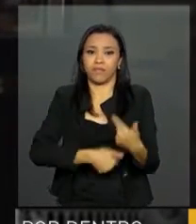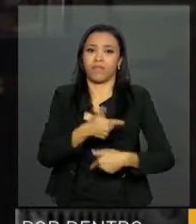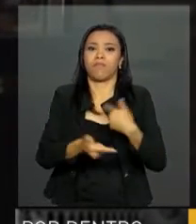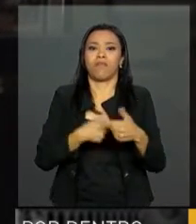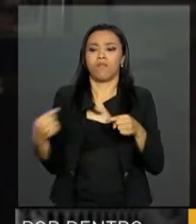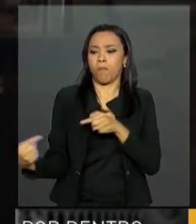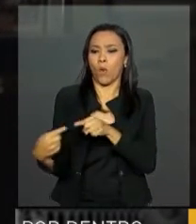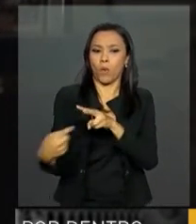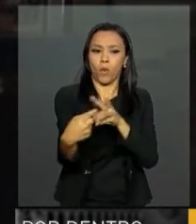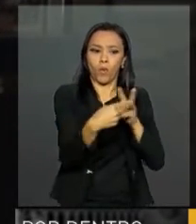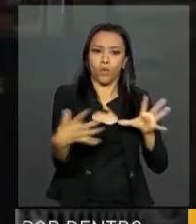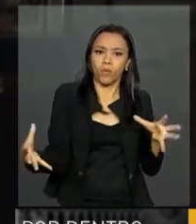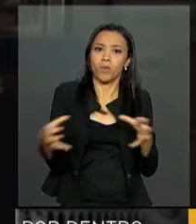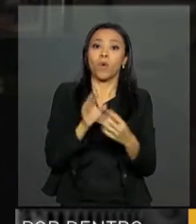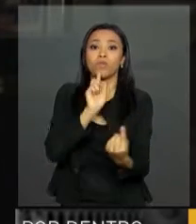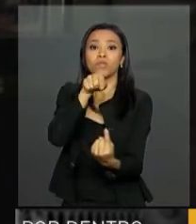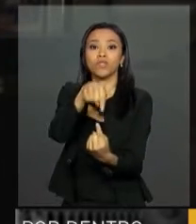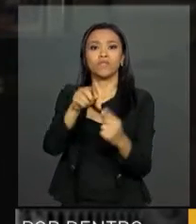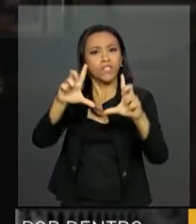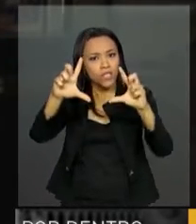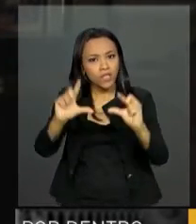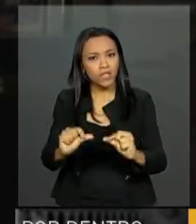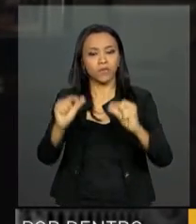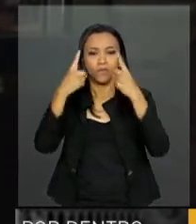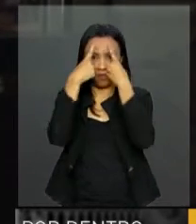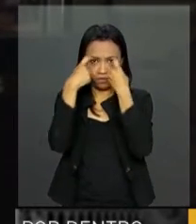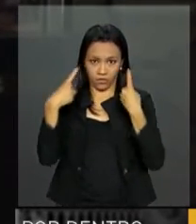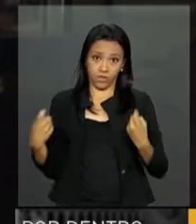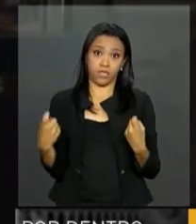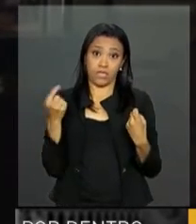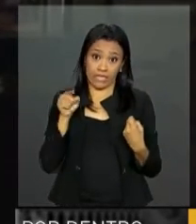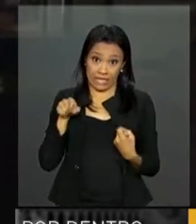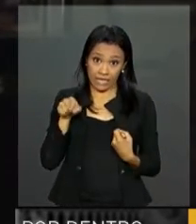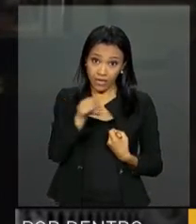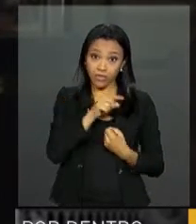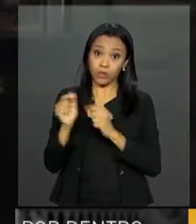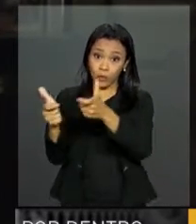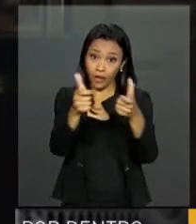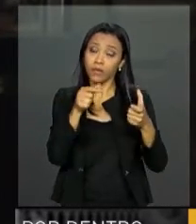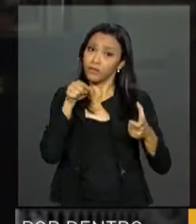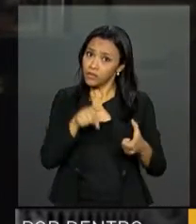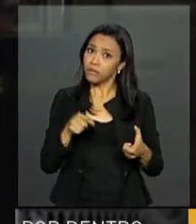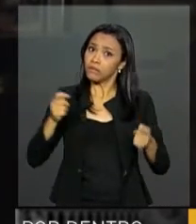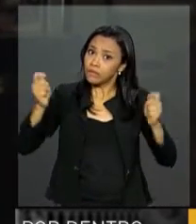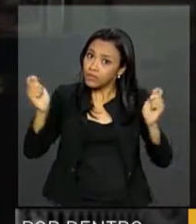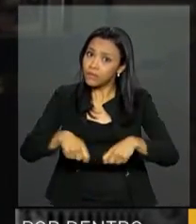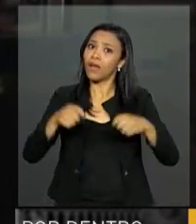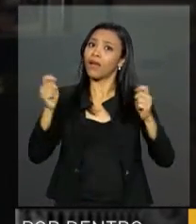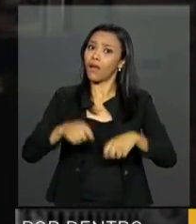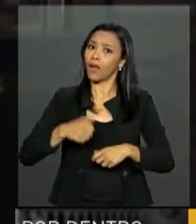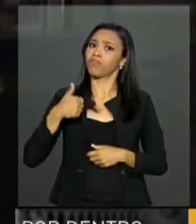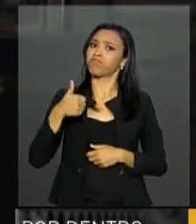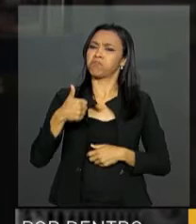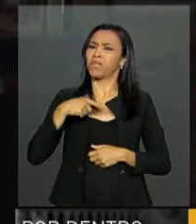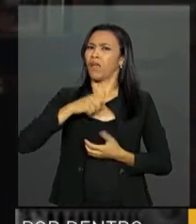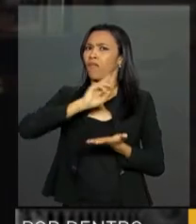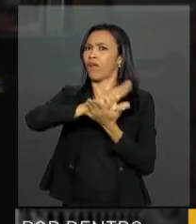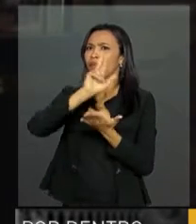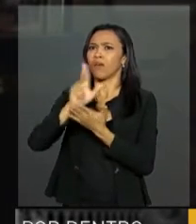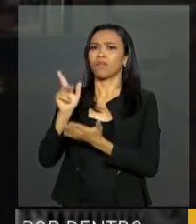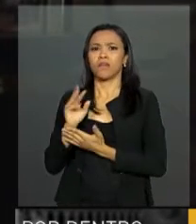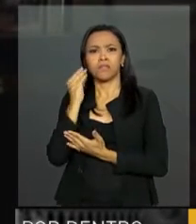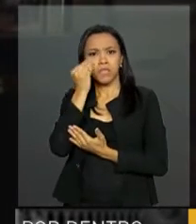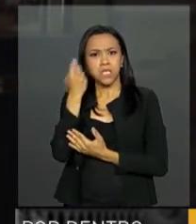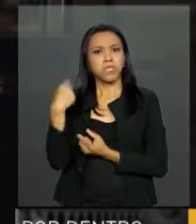coordenadas para reduzir a violência nesses lugares. Isso funciona, já existem experiências exitosas,